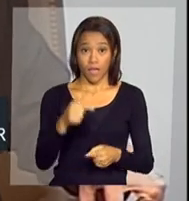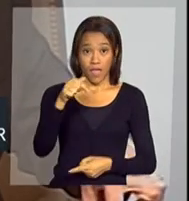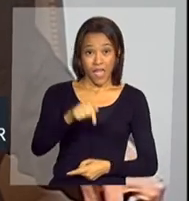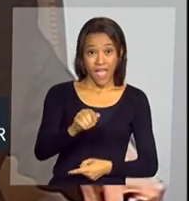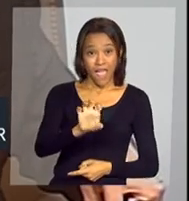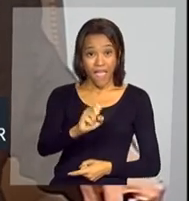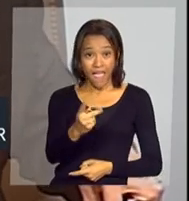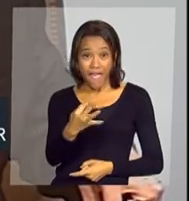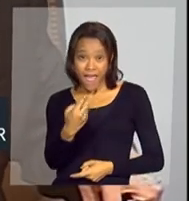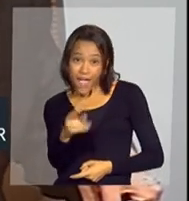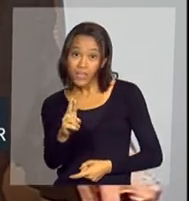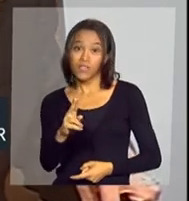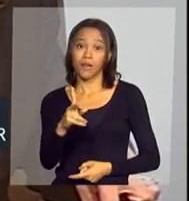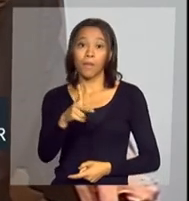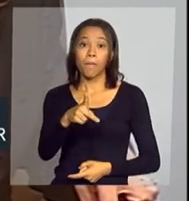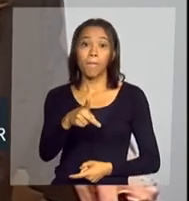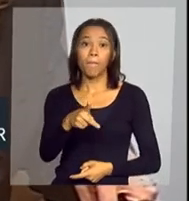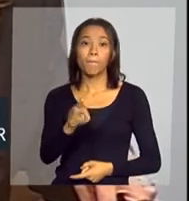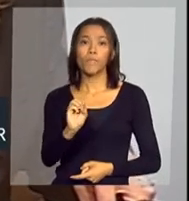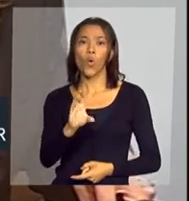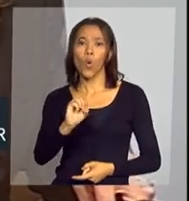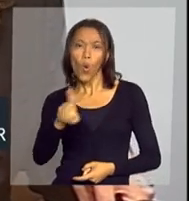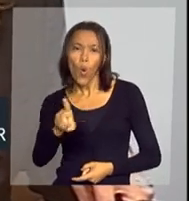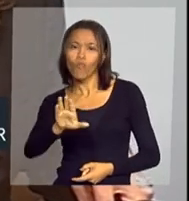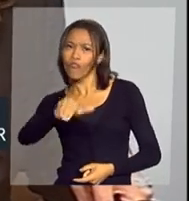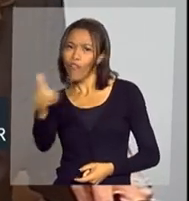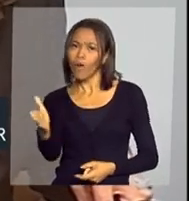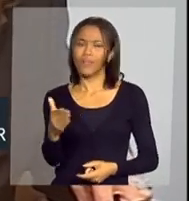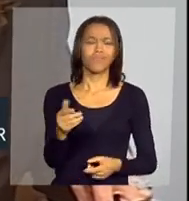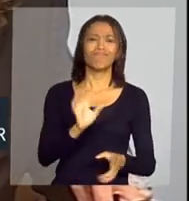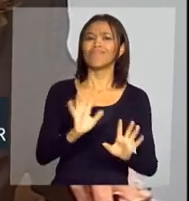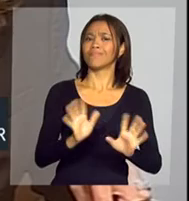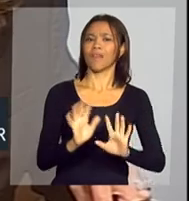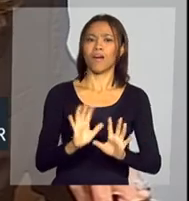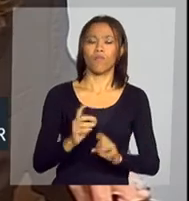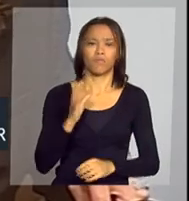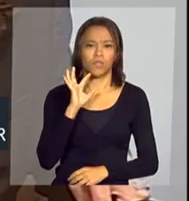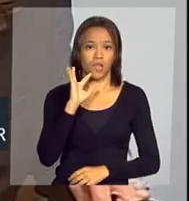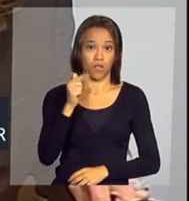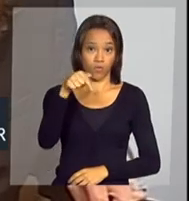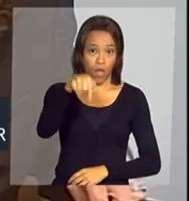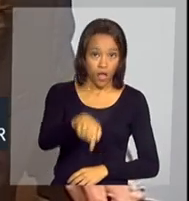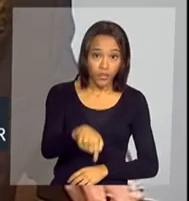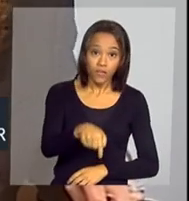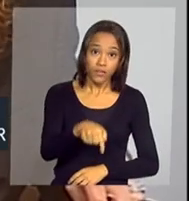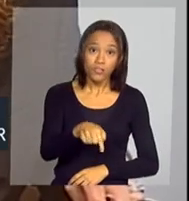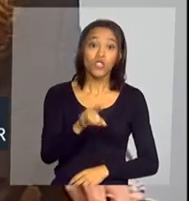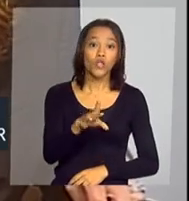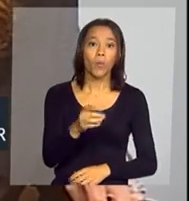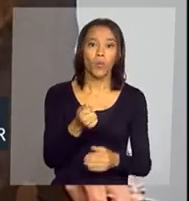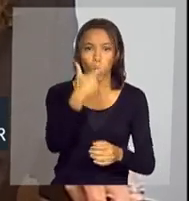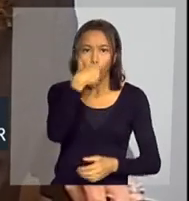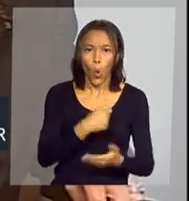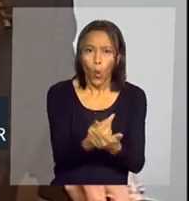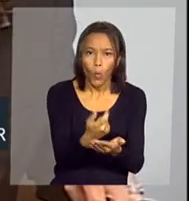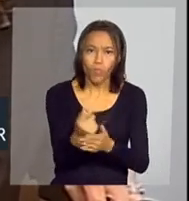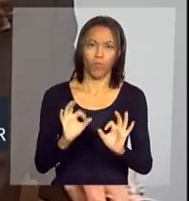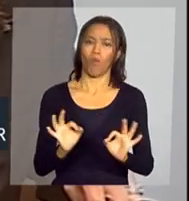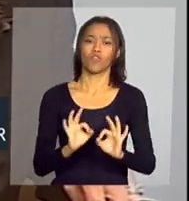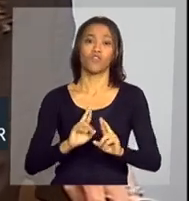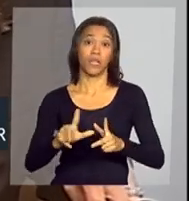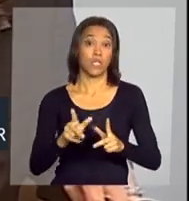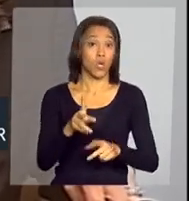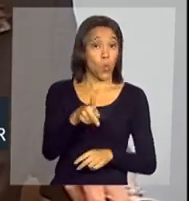extra Procon nem de longe passa perto de uma a relação de consumo e o